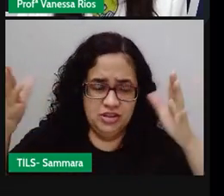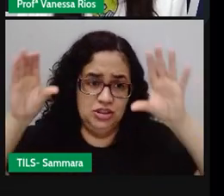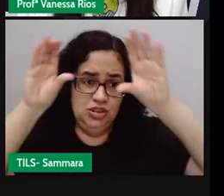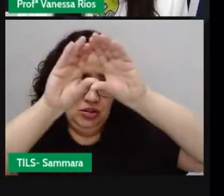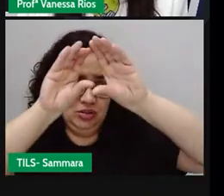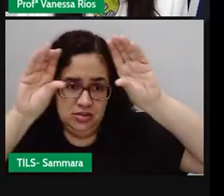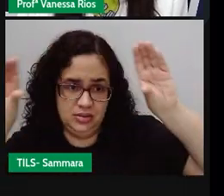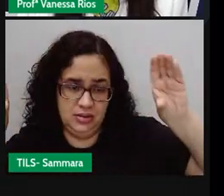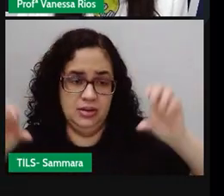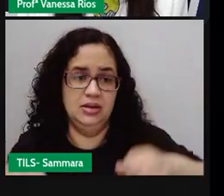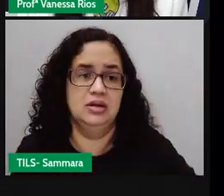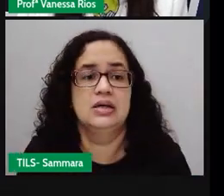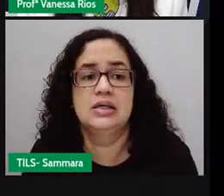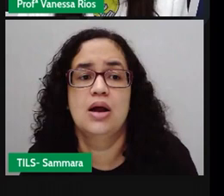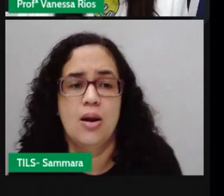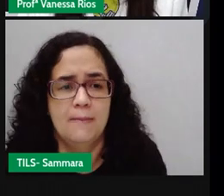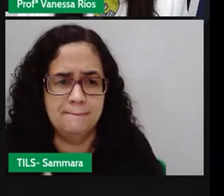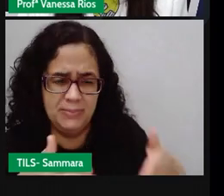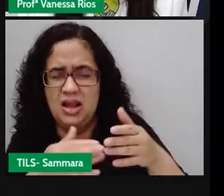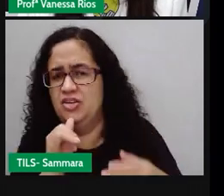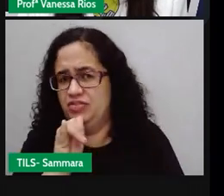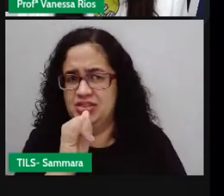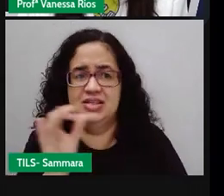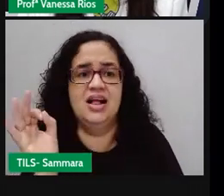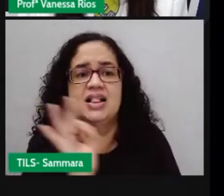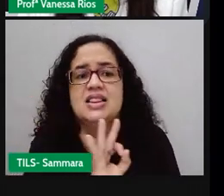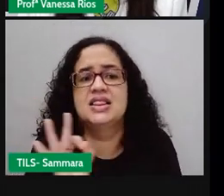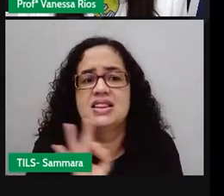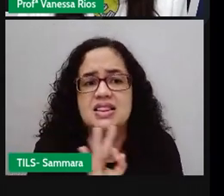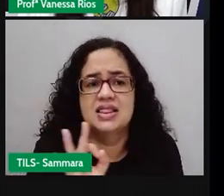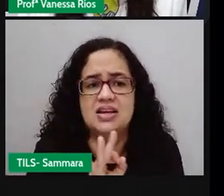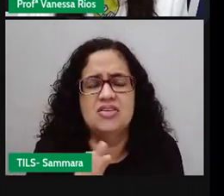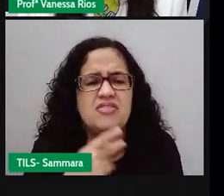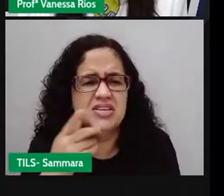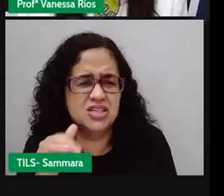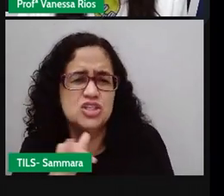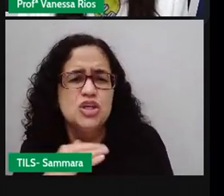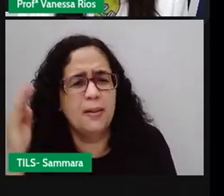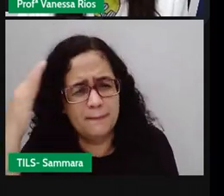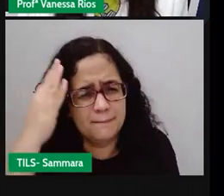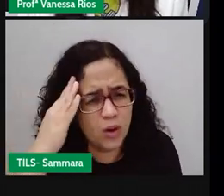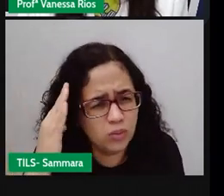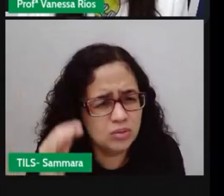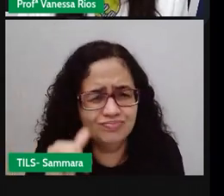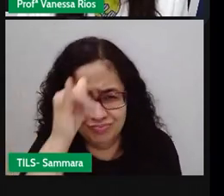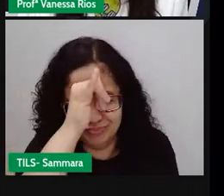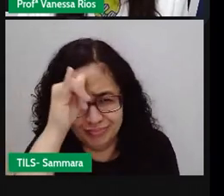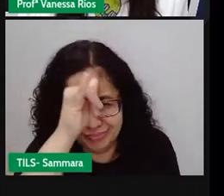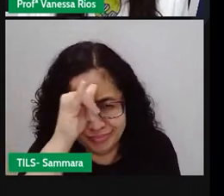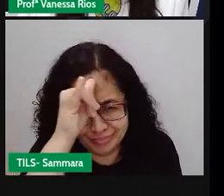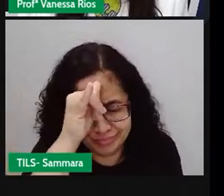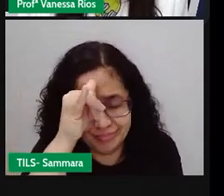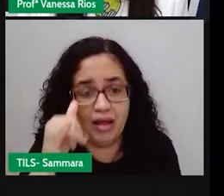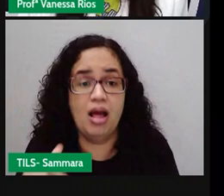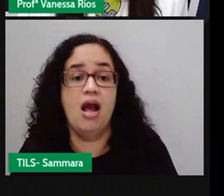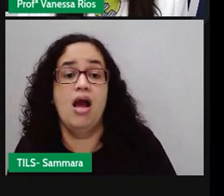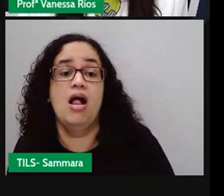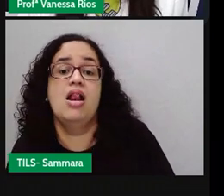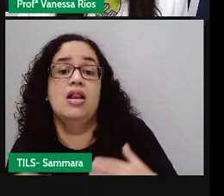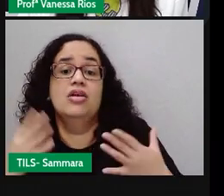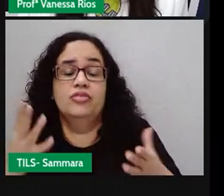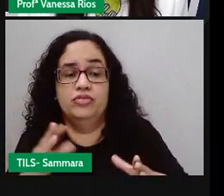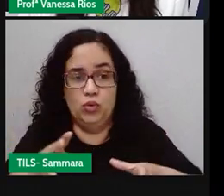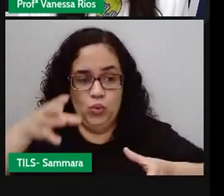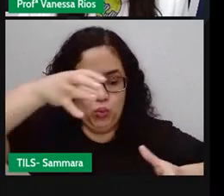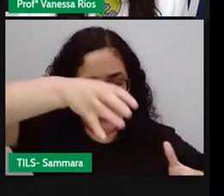céu? Sem pedir, sem avisar e ainda me fez de bobo. E lá do alto, ele virou sua